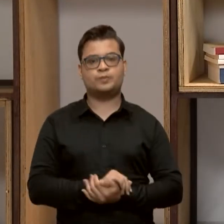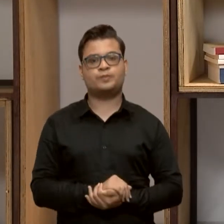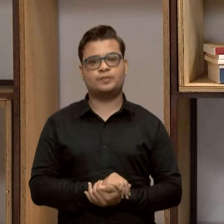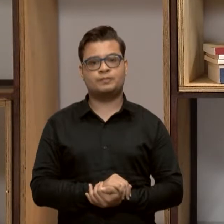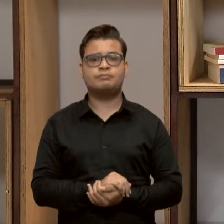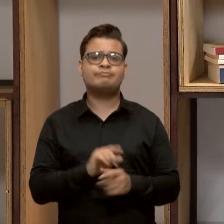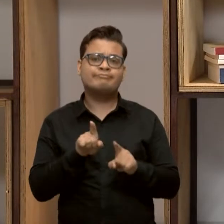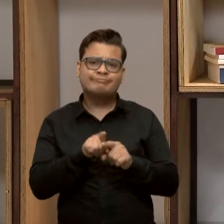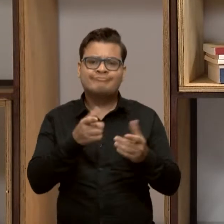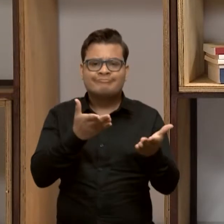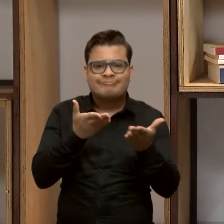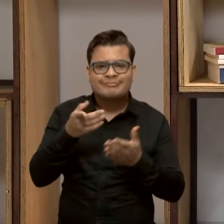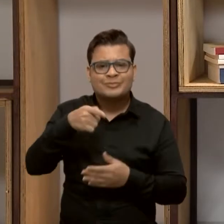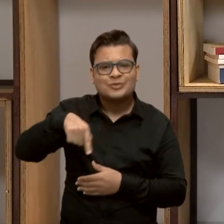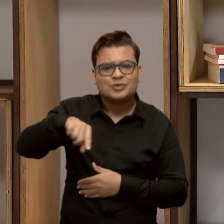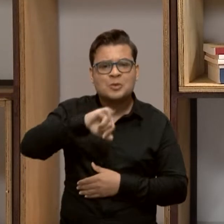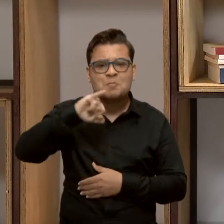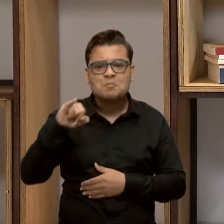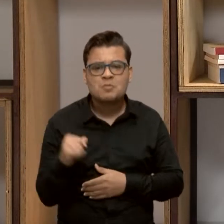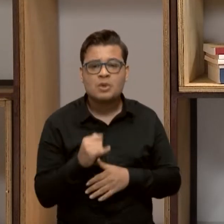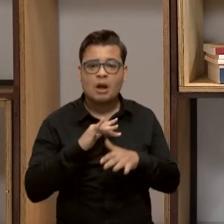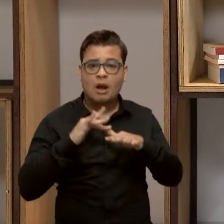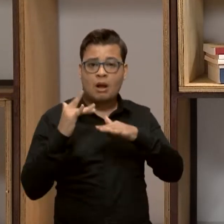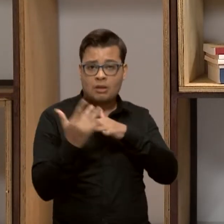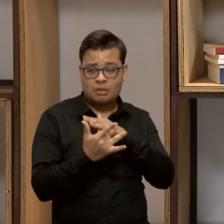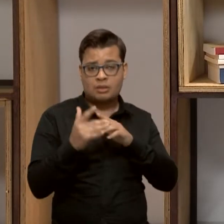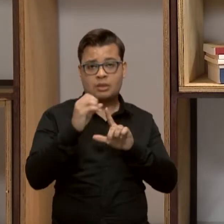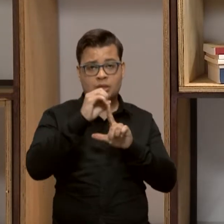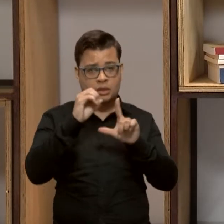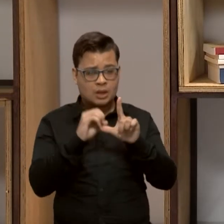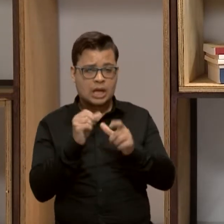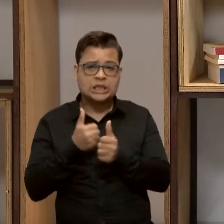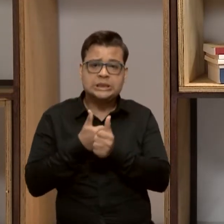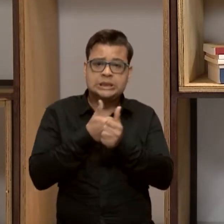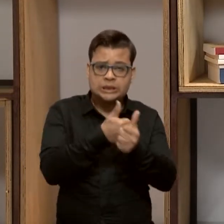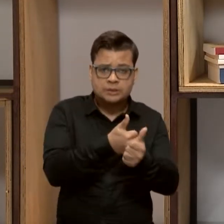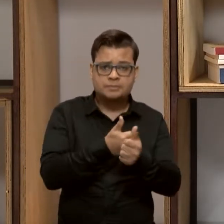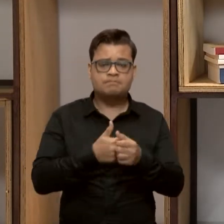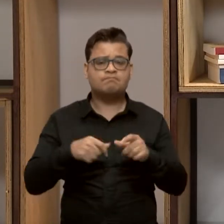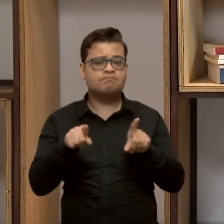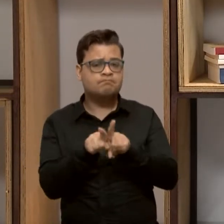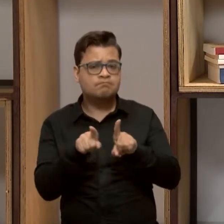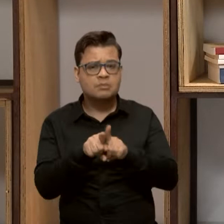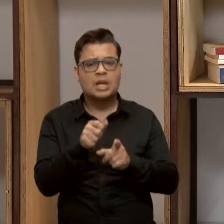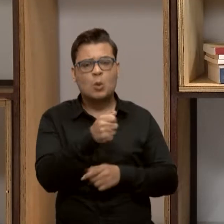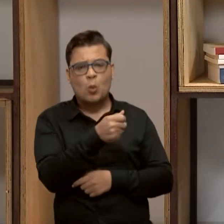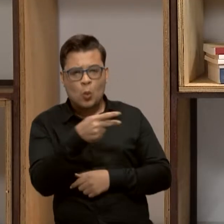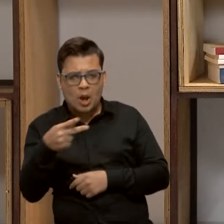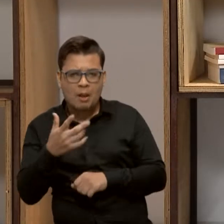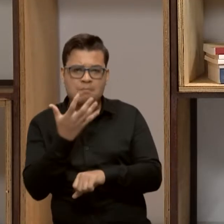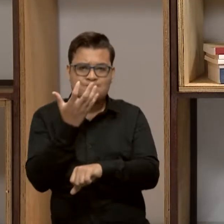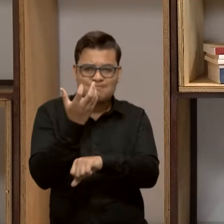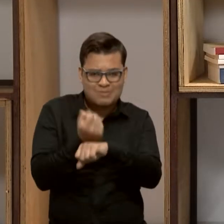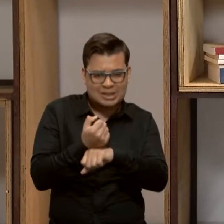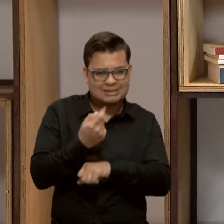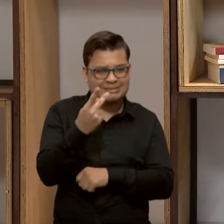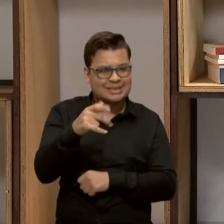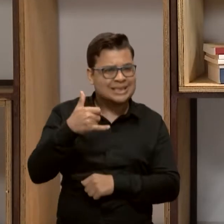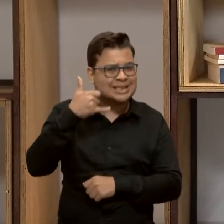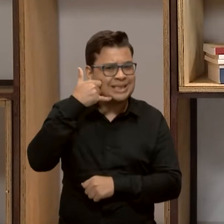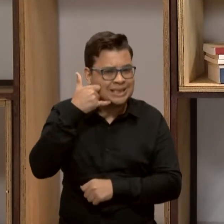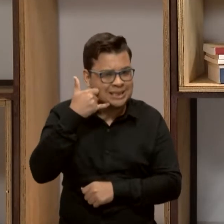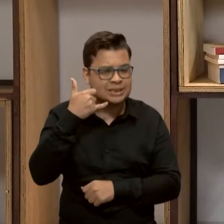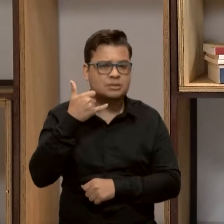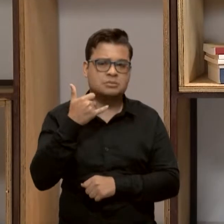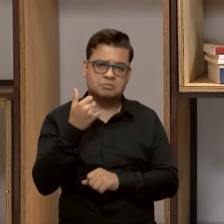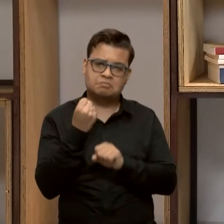quero te convidar para seguir a TV UFG nas redes sociais, para baixar o aplicativo também pela Play Store ou então